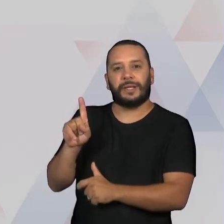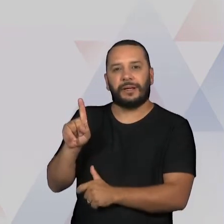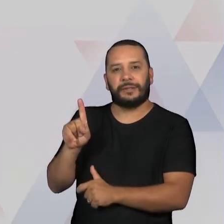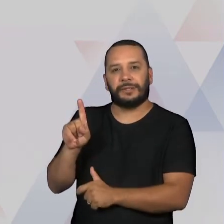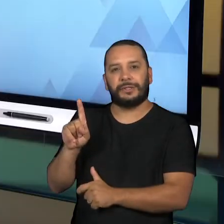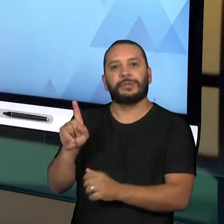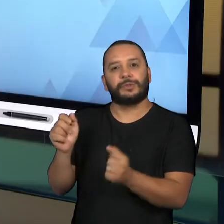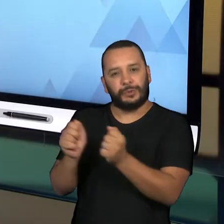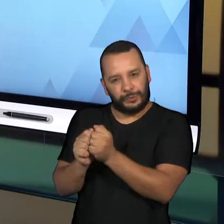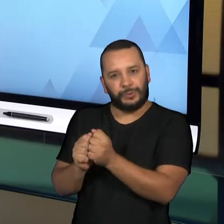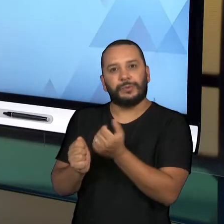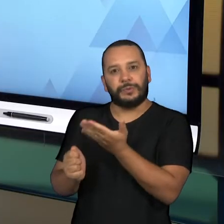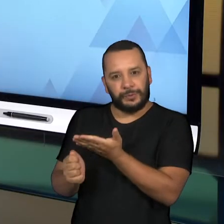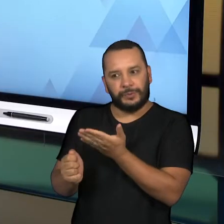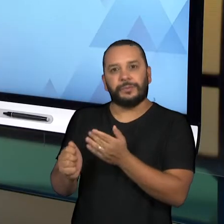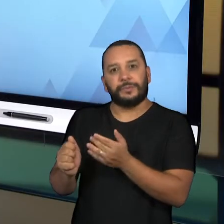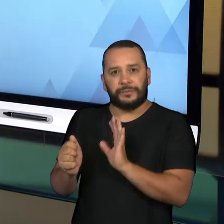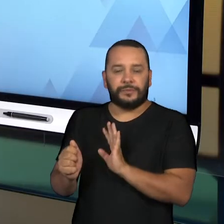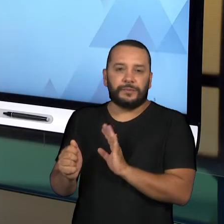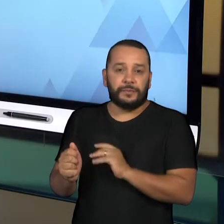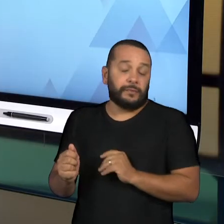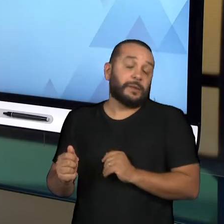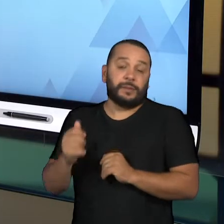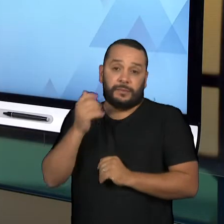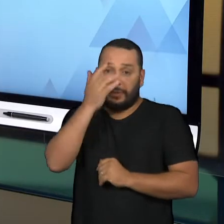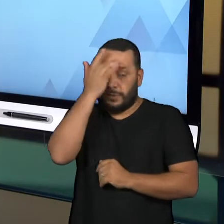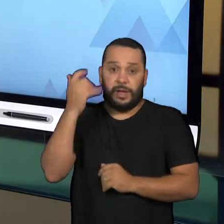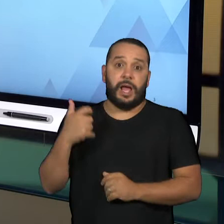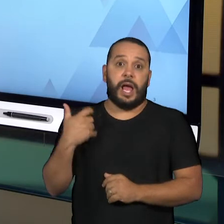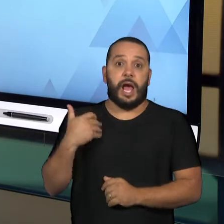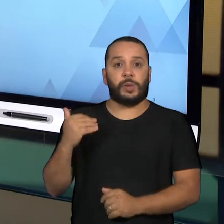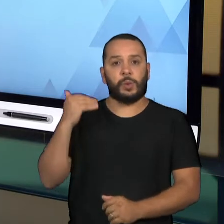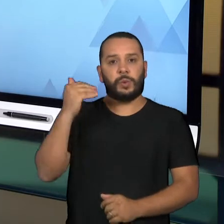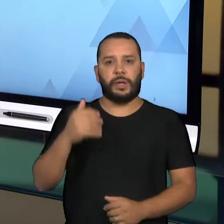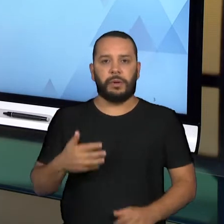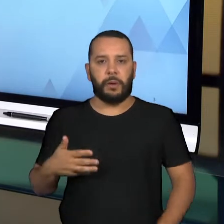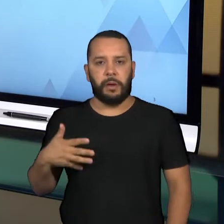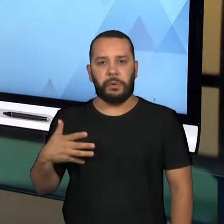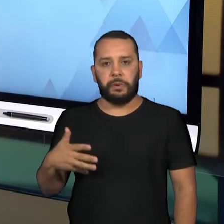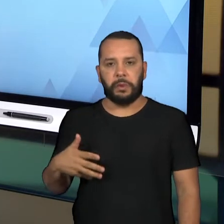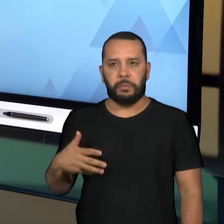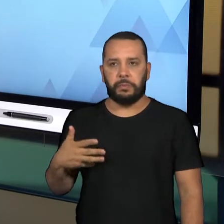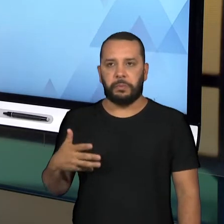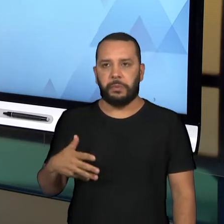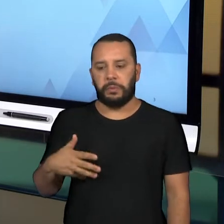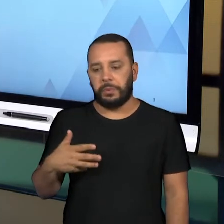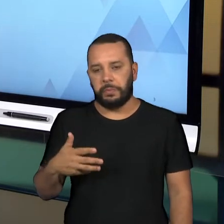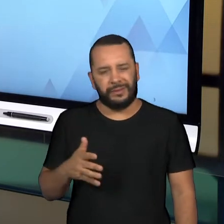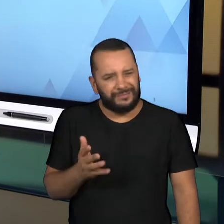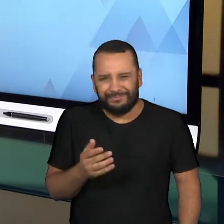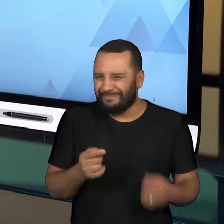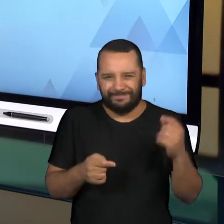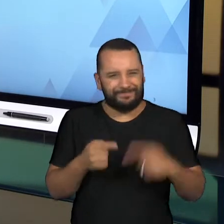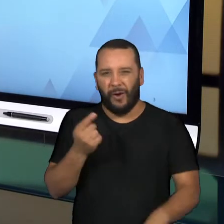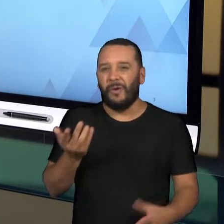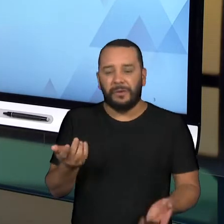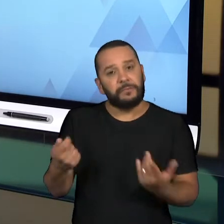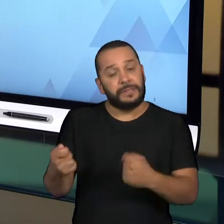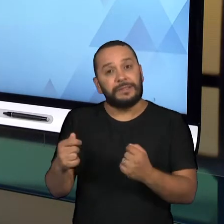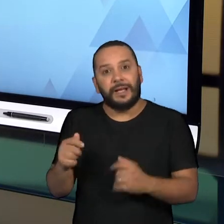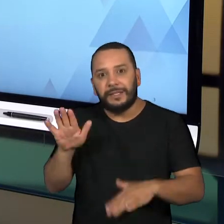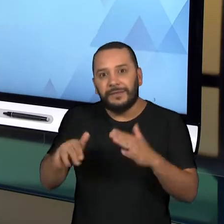esse estudante ao invés de ser um adulto um professor que está falando que está expondo mas um personagem